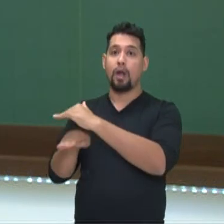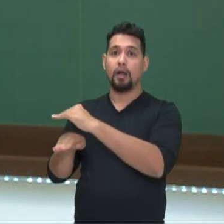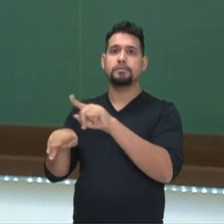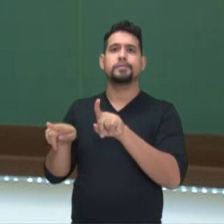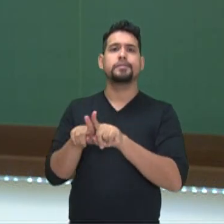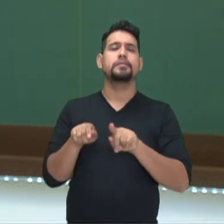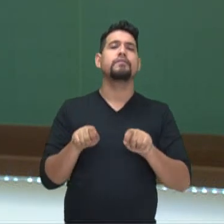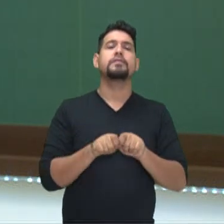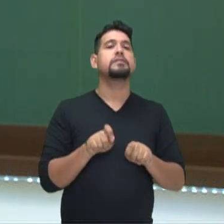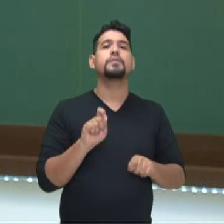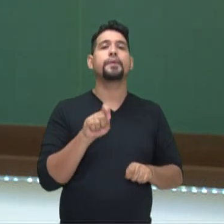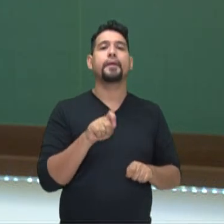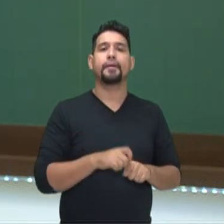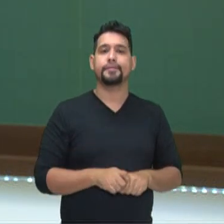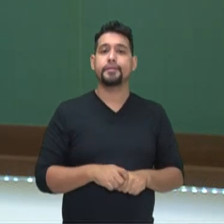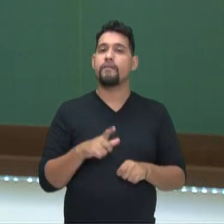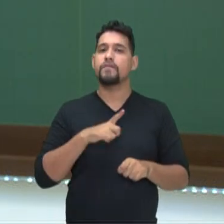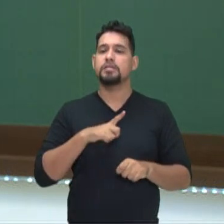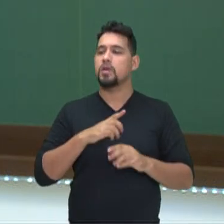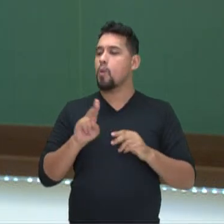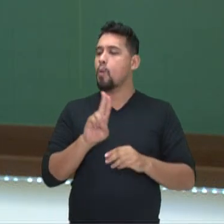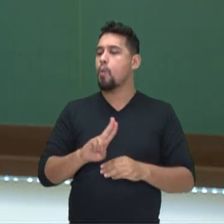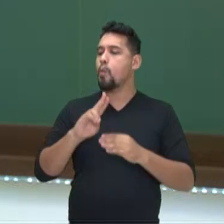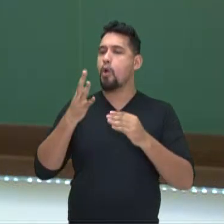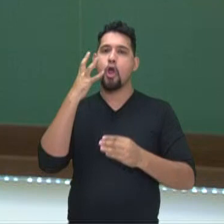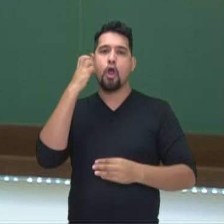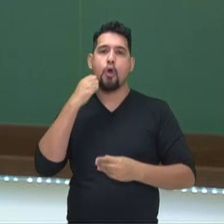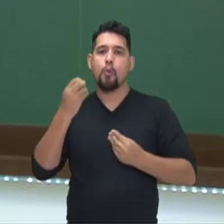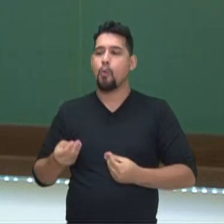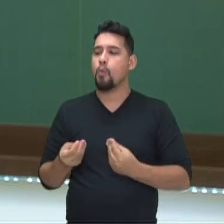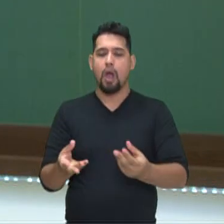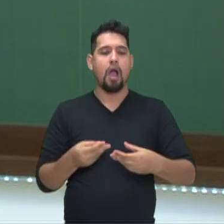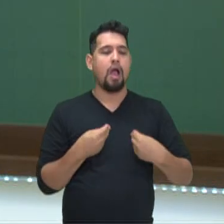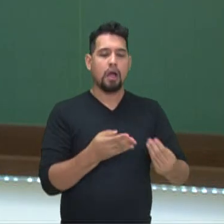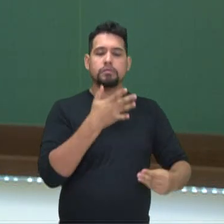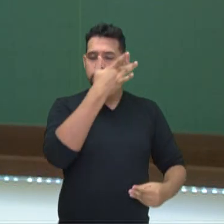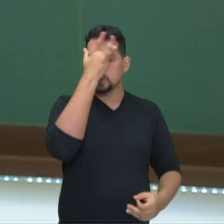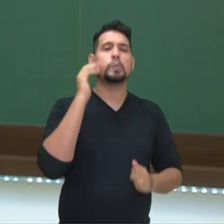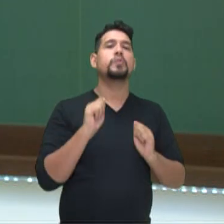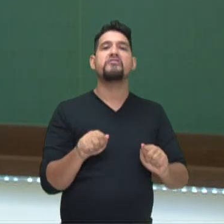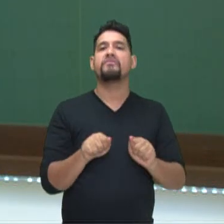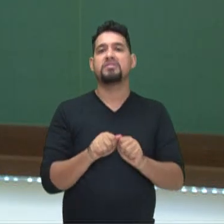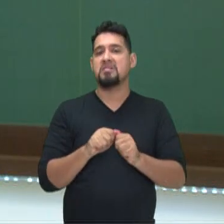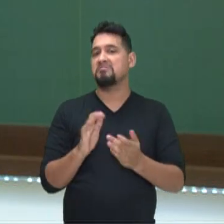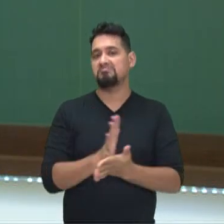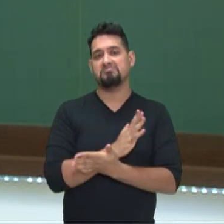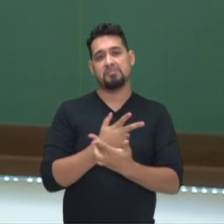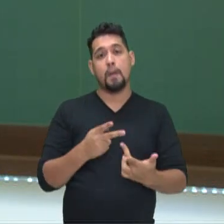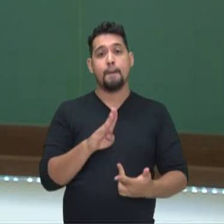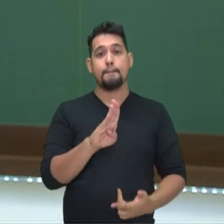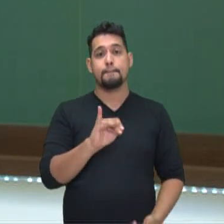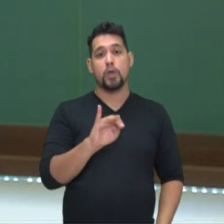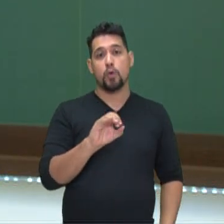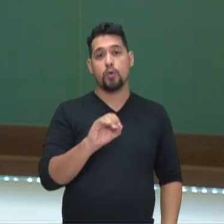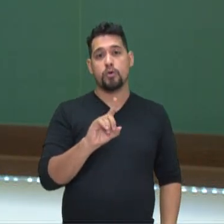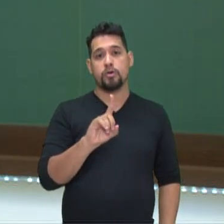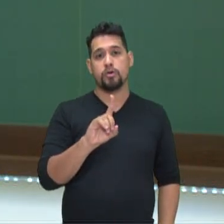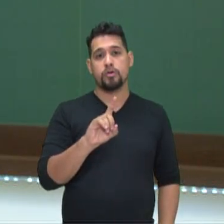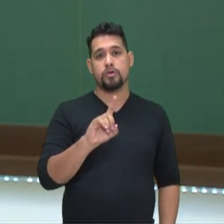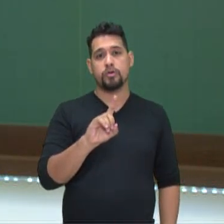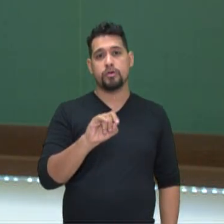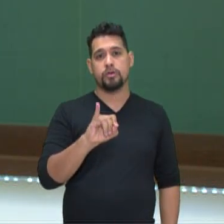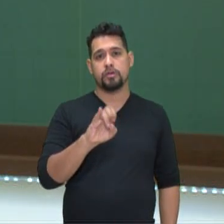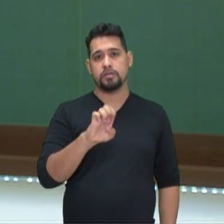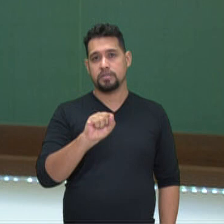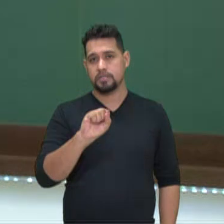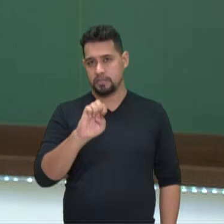né, e vai ser ofertado para que as pessoas possam transformá-lo ali num biodiesel, né, o que